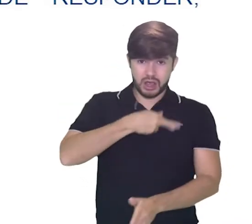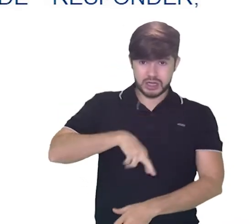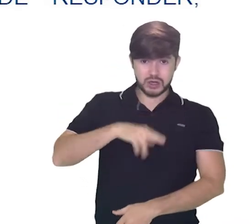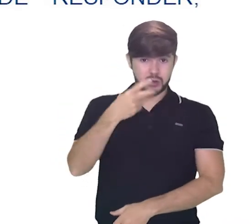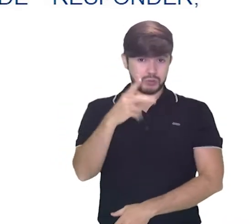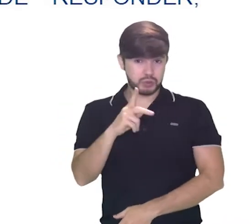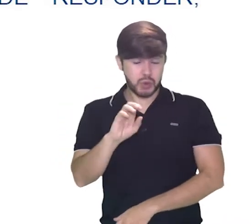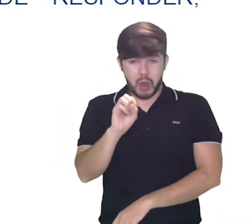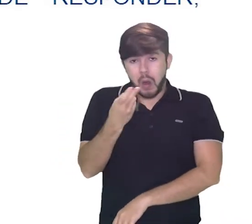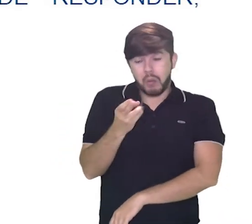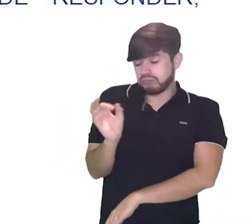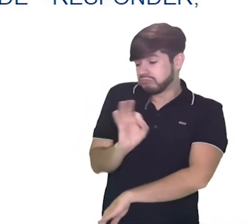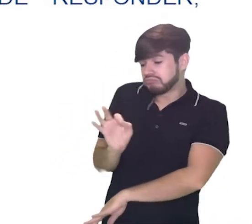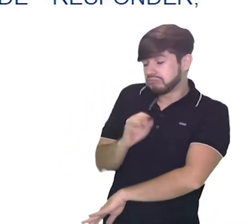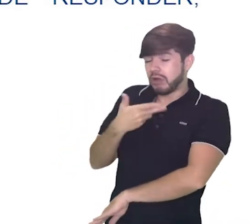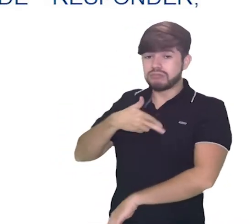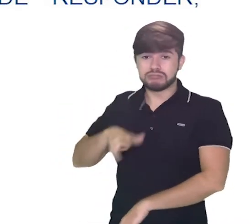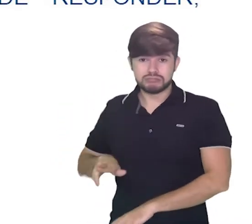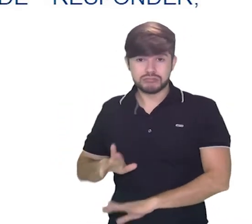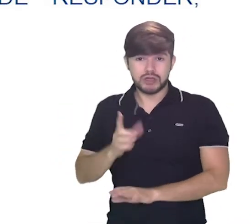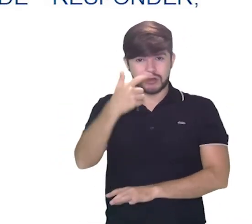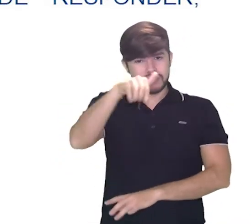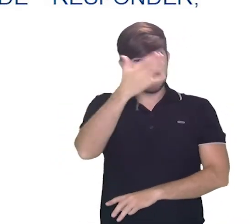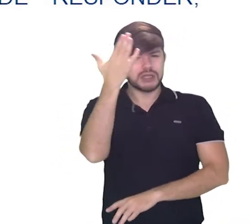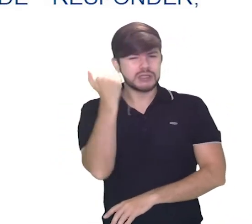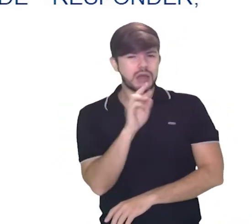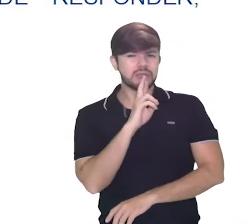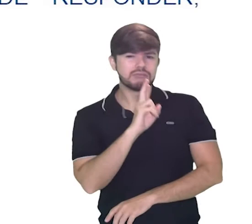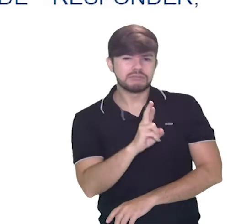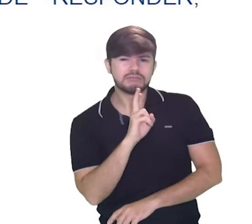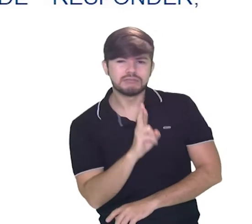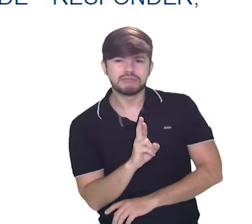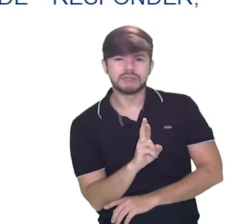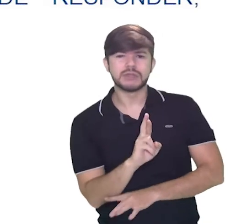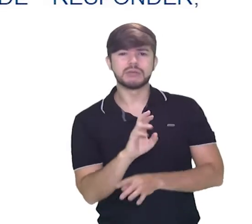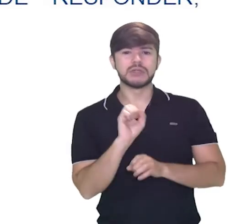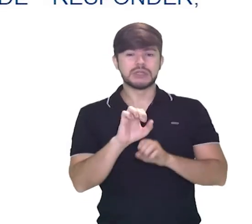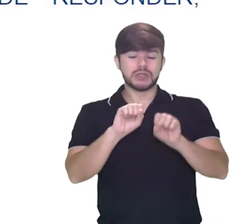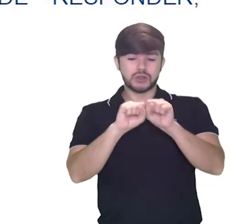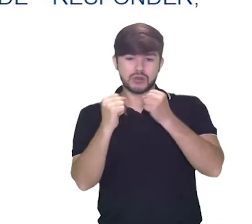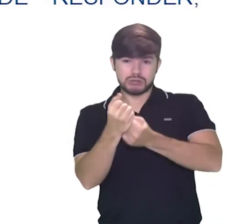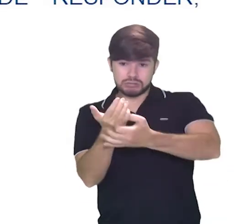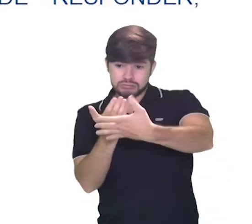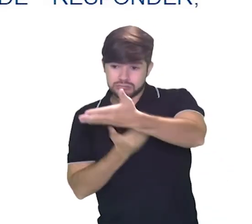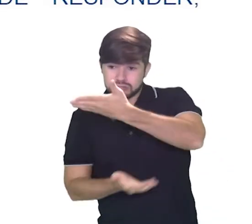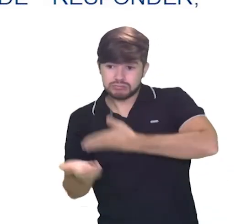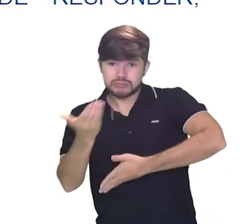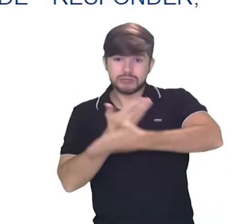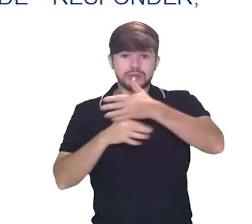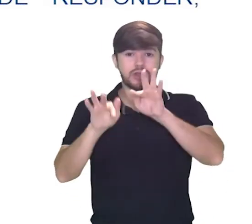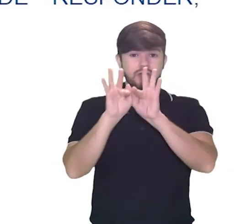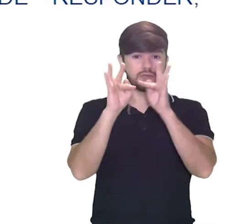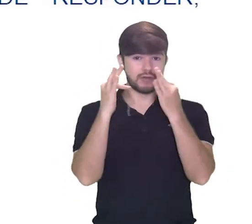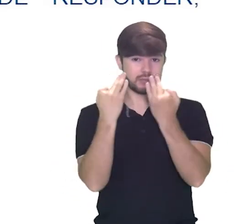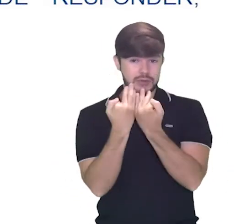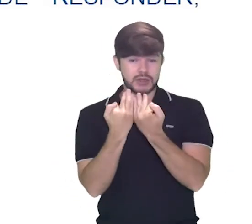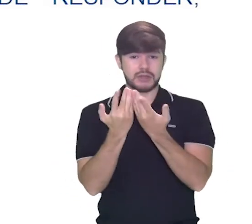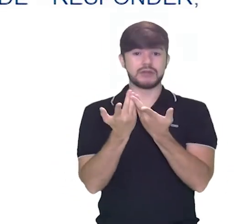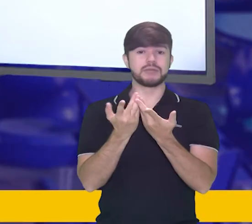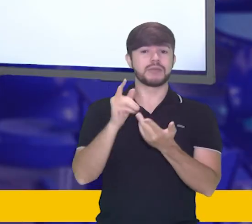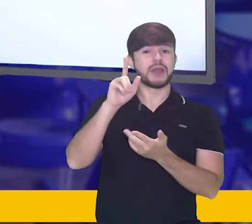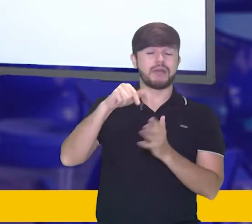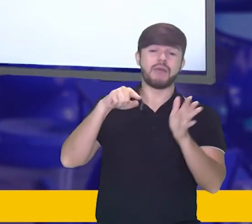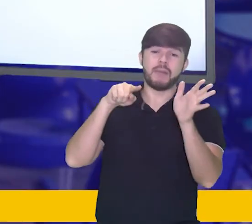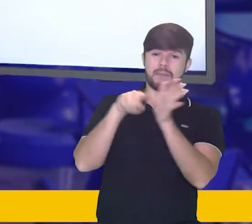crença religiosa ou não religiosa? Você saberia responder e socializar com seus